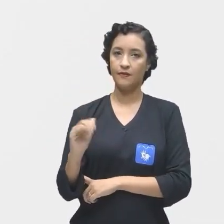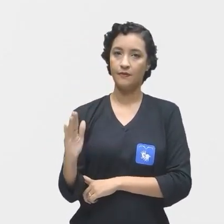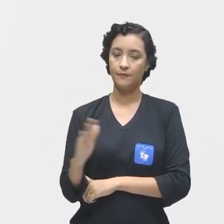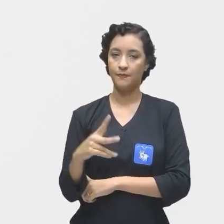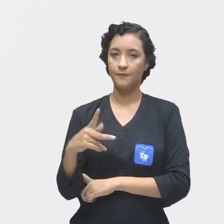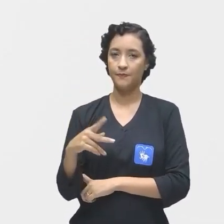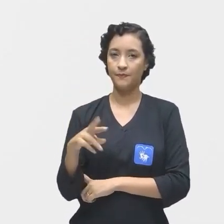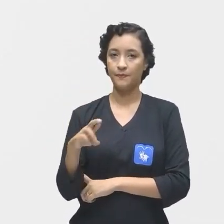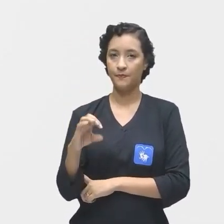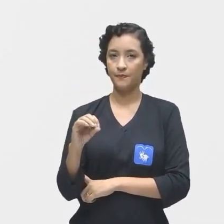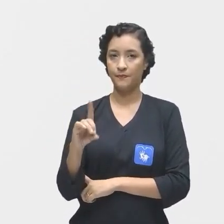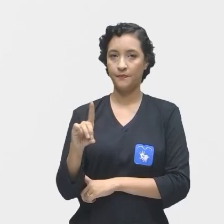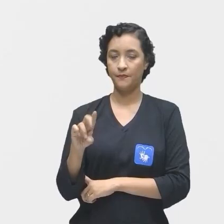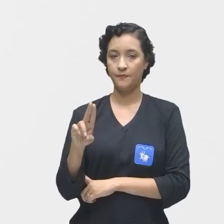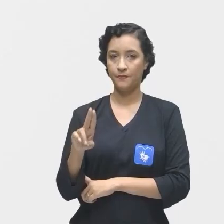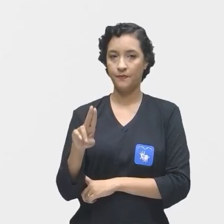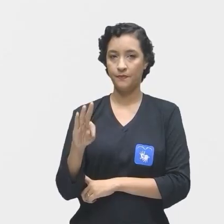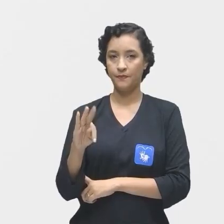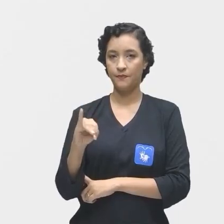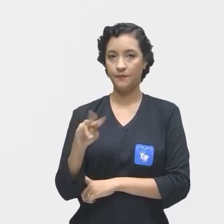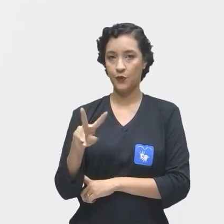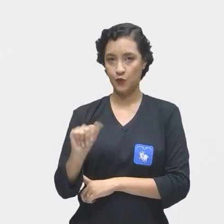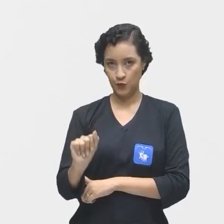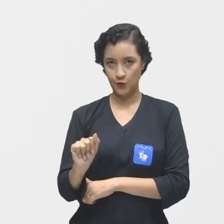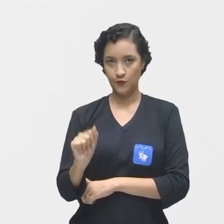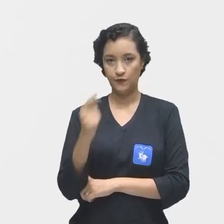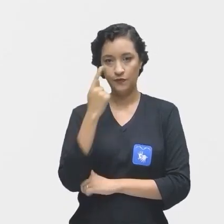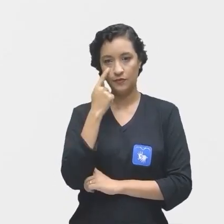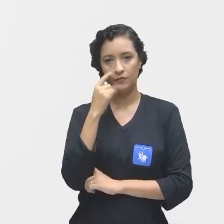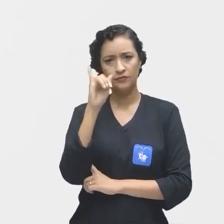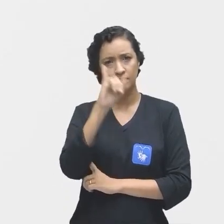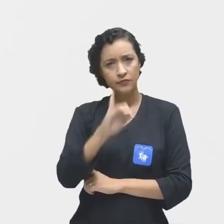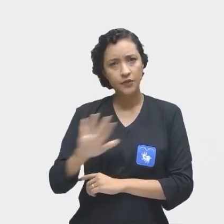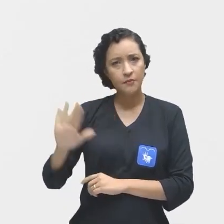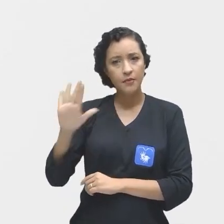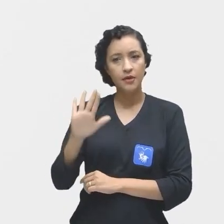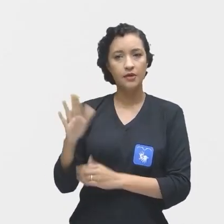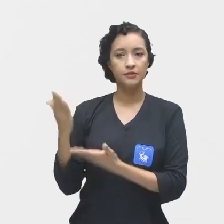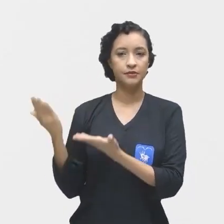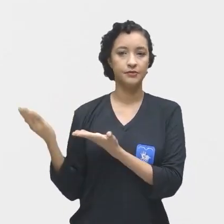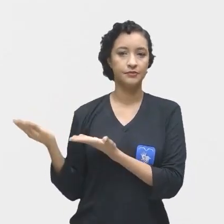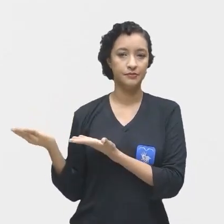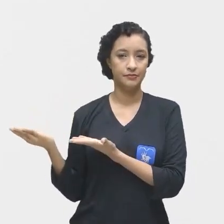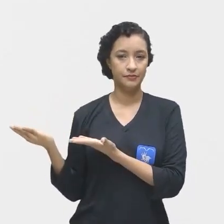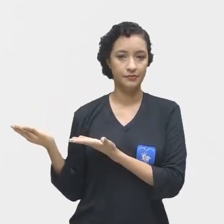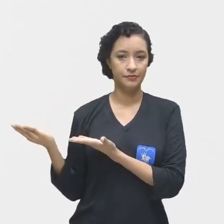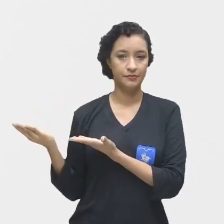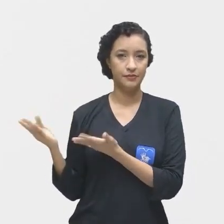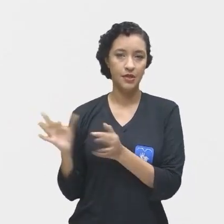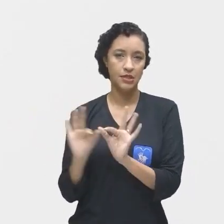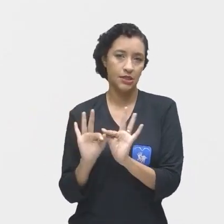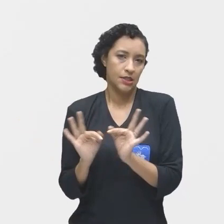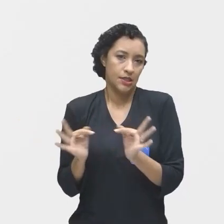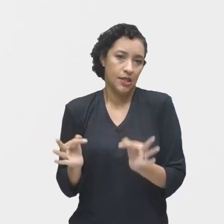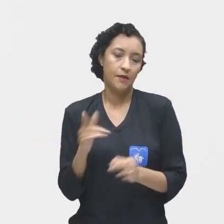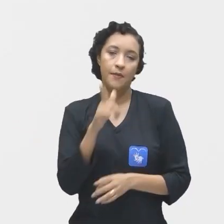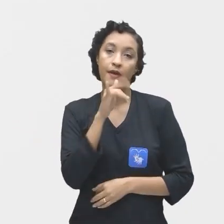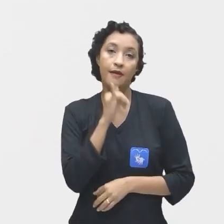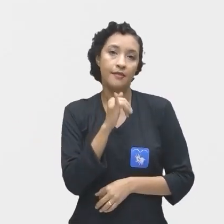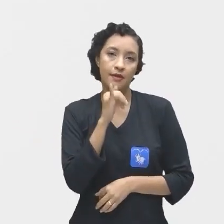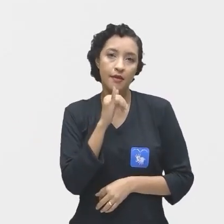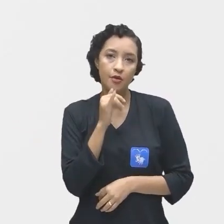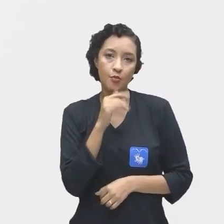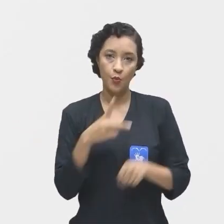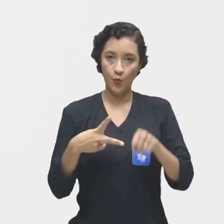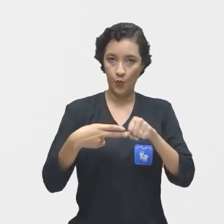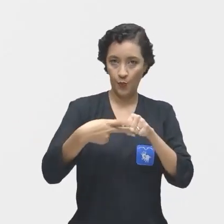nós temos as imagens de uma cadeia produtiva simples. Nós temos aqui a plantação do cupuaçu, não é